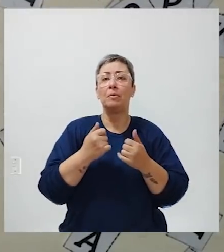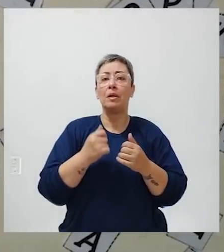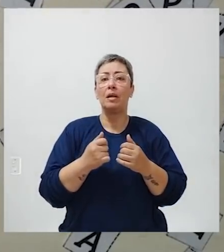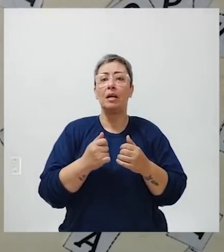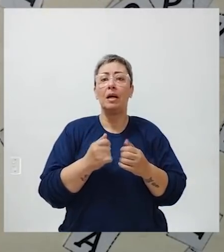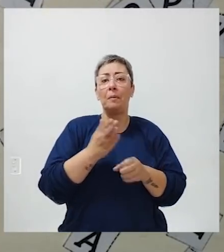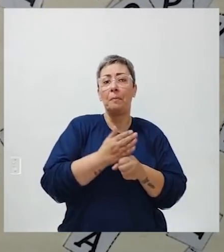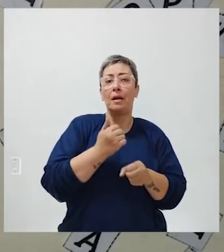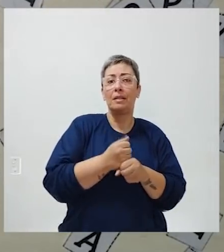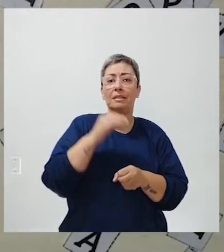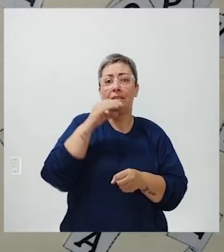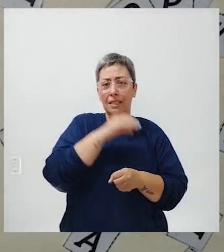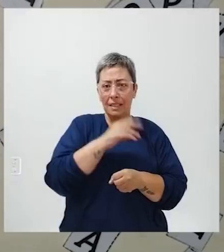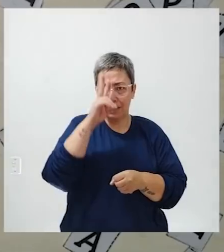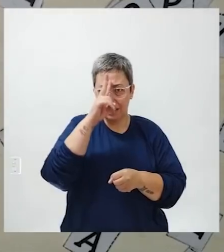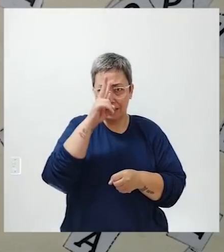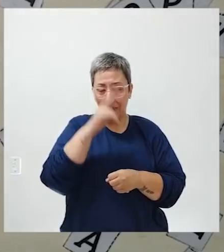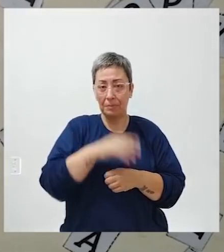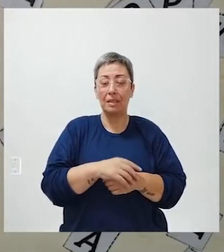quente? Sim?